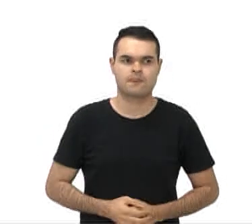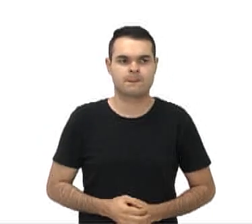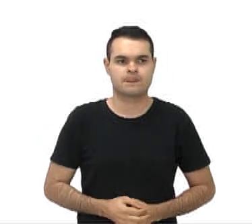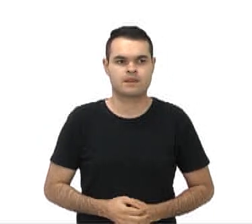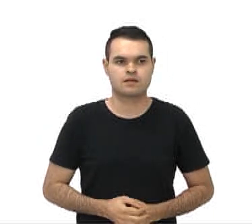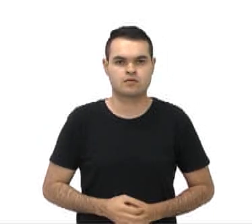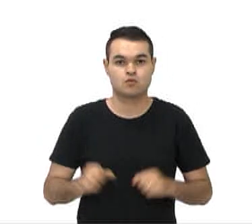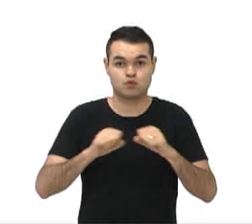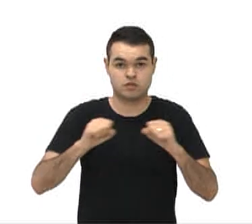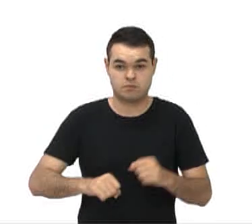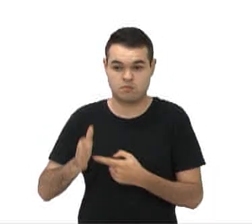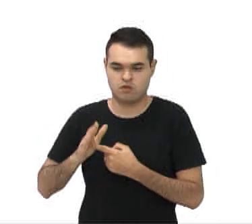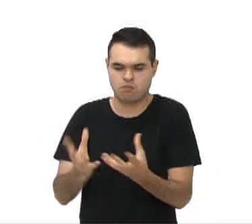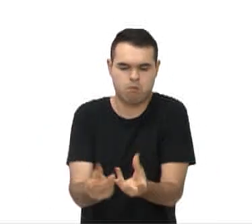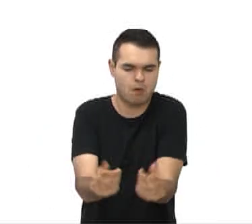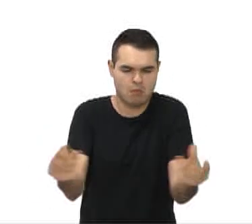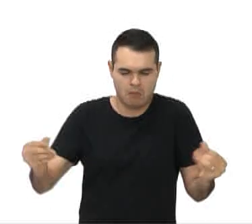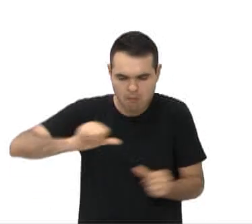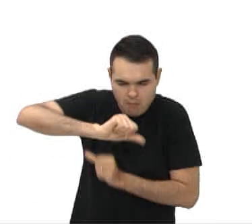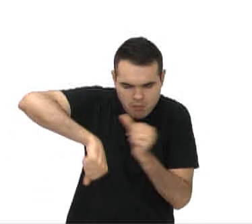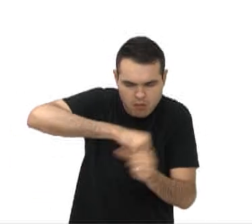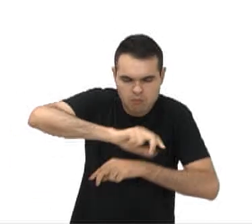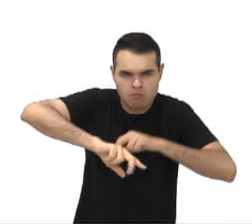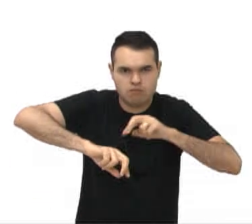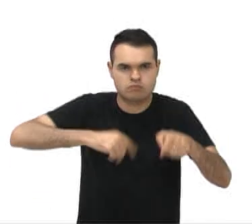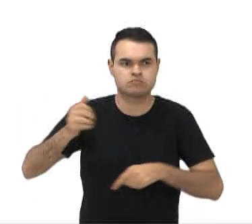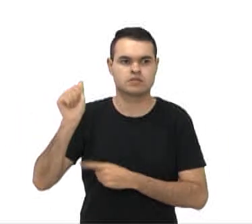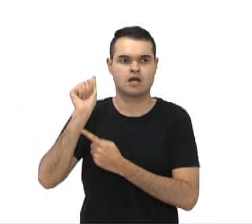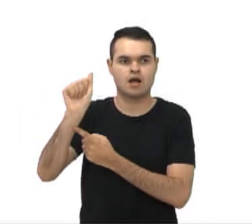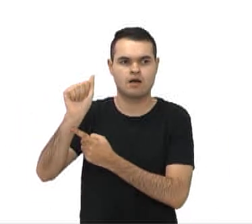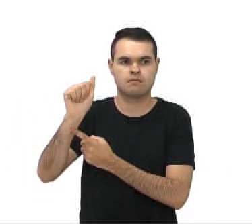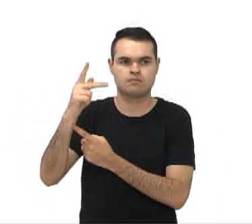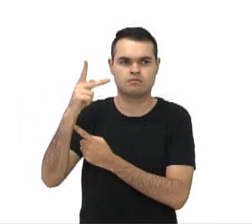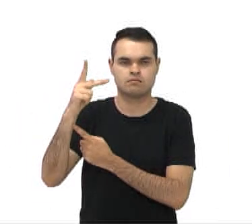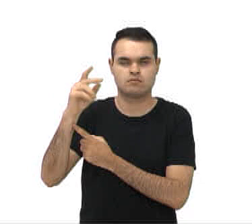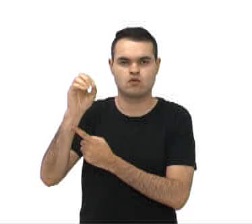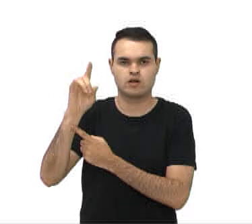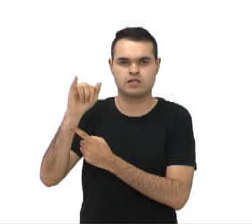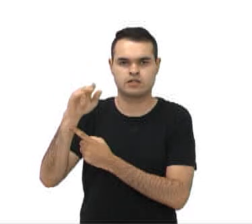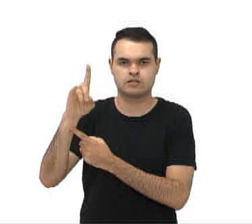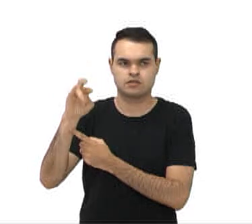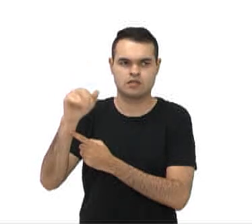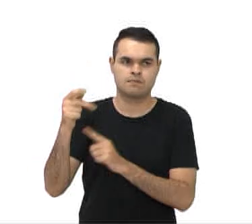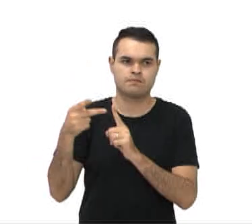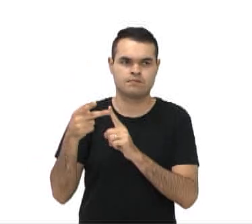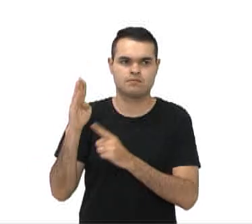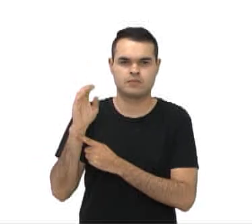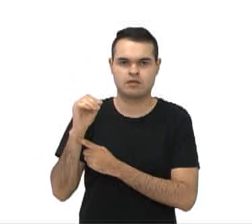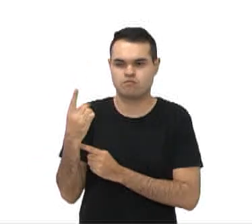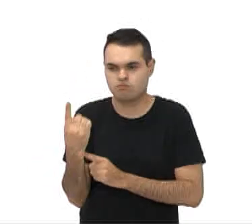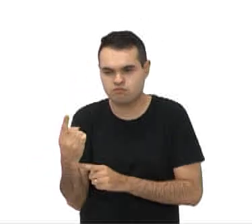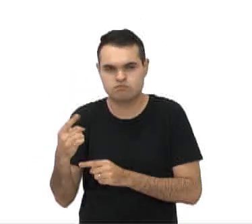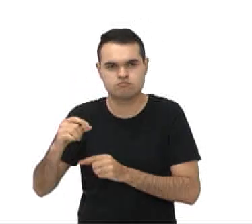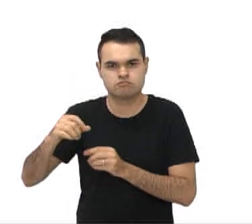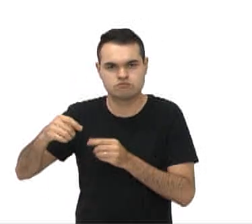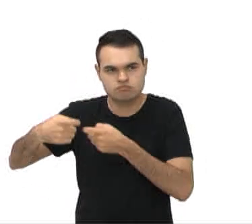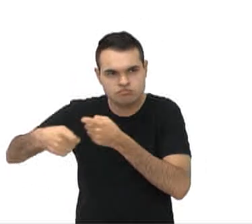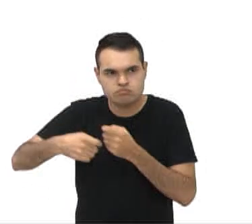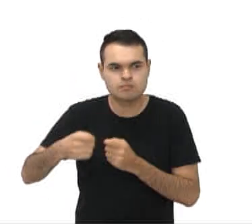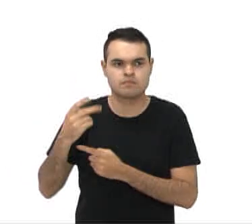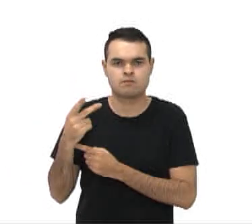apresenta maior diversidade e variabilidade genética é a alternativa A, poliandria, B, monogamia,